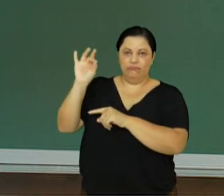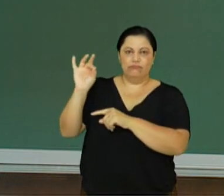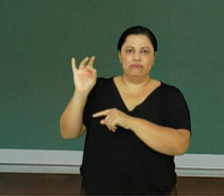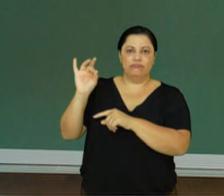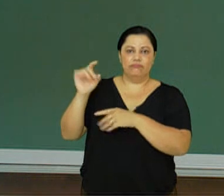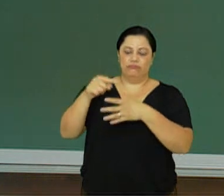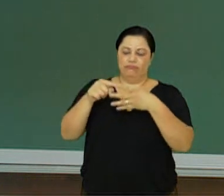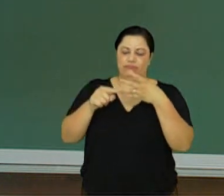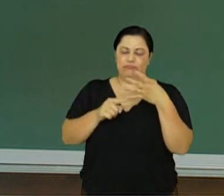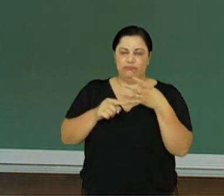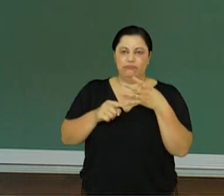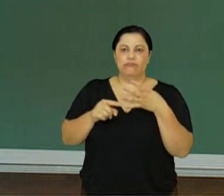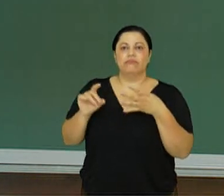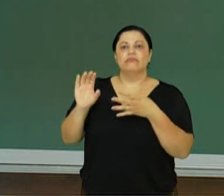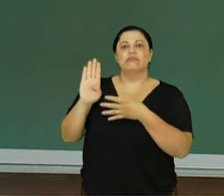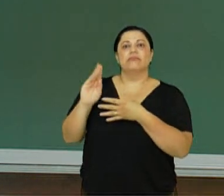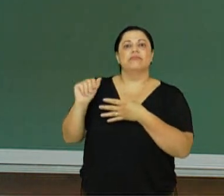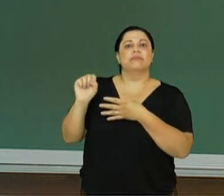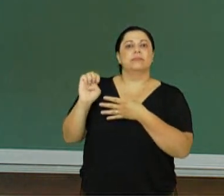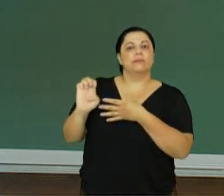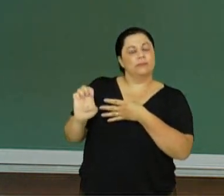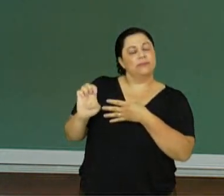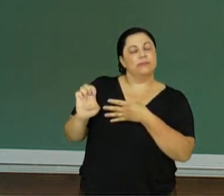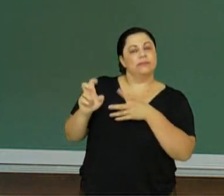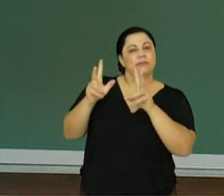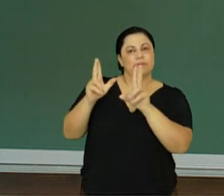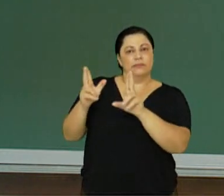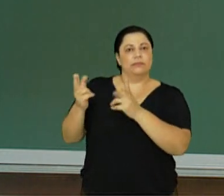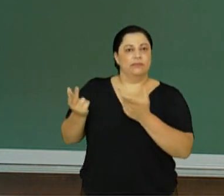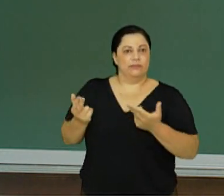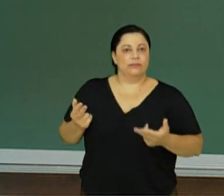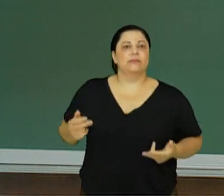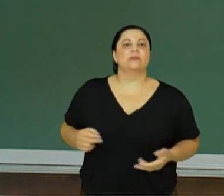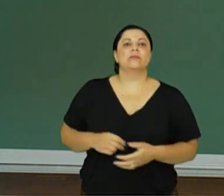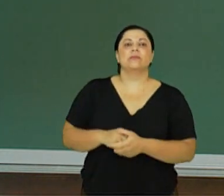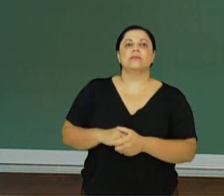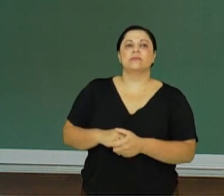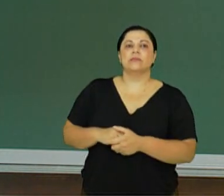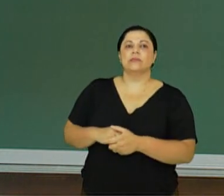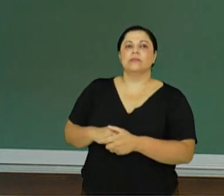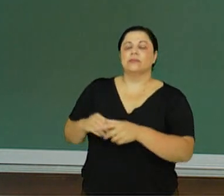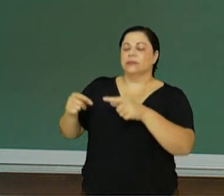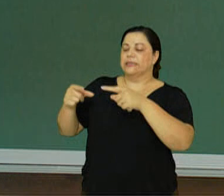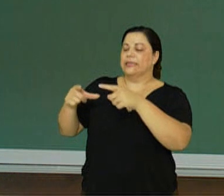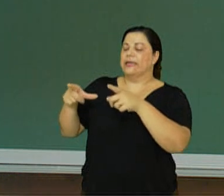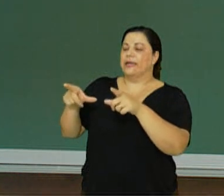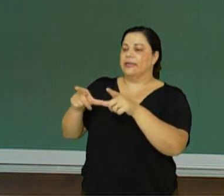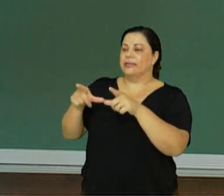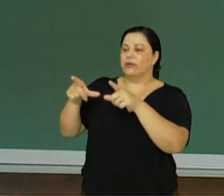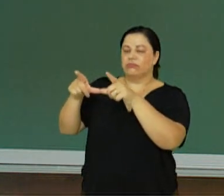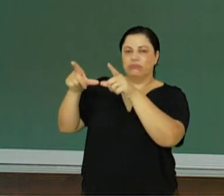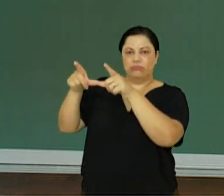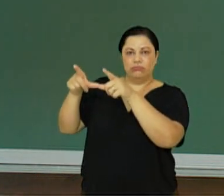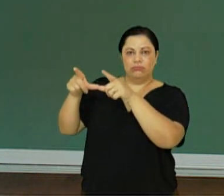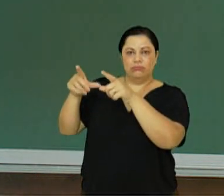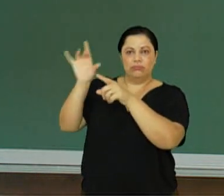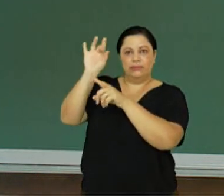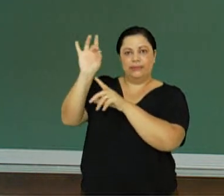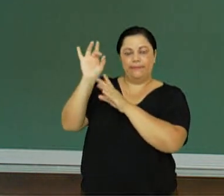esta base e essa base têm o mesmo tamanho. E aqui dentro, entre eles aqui,